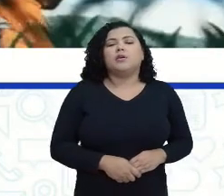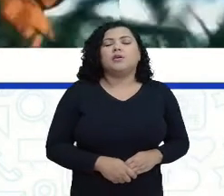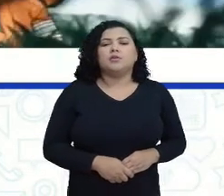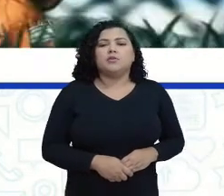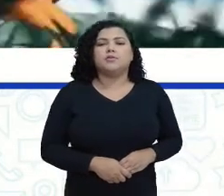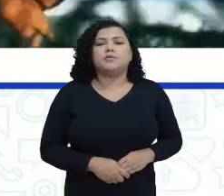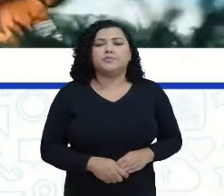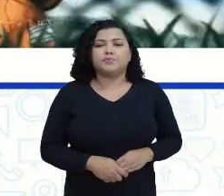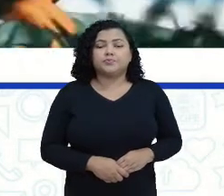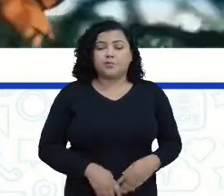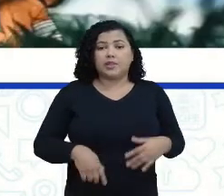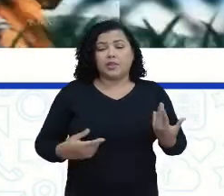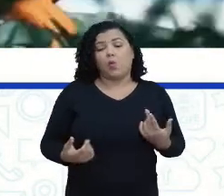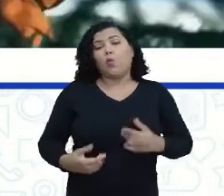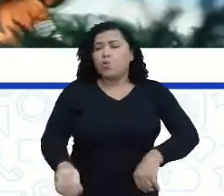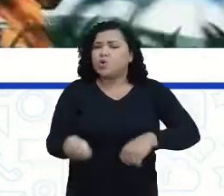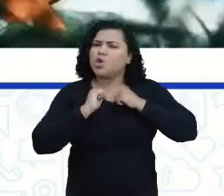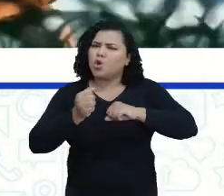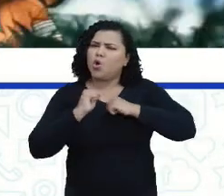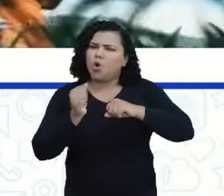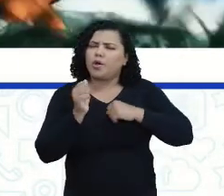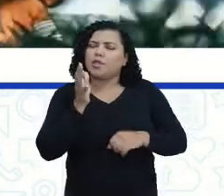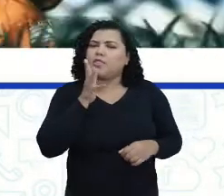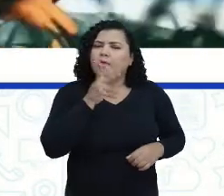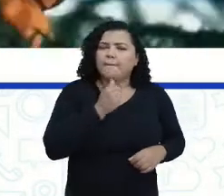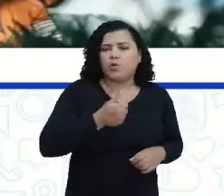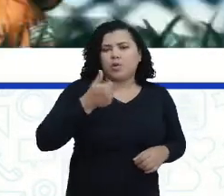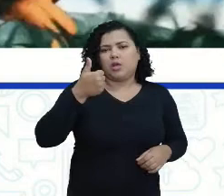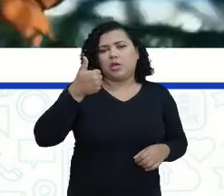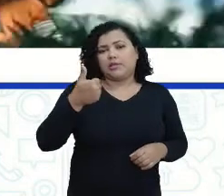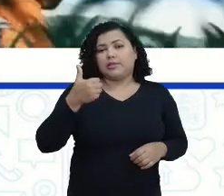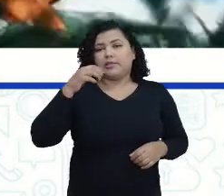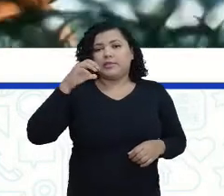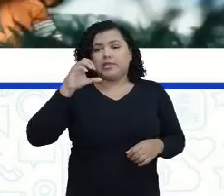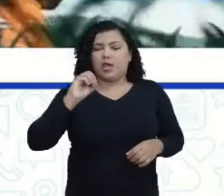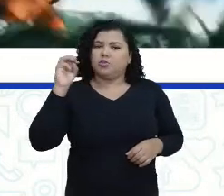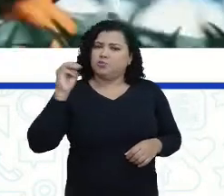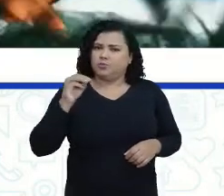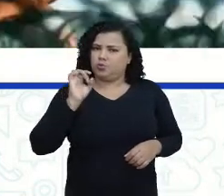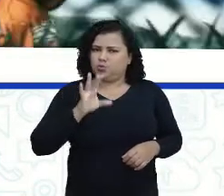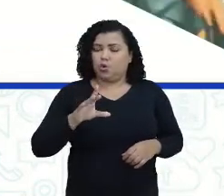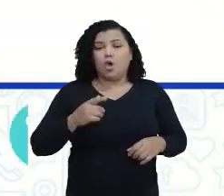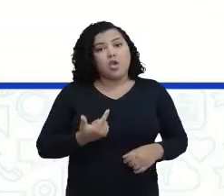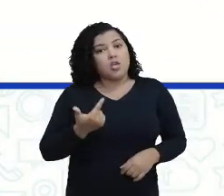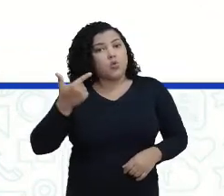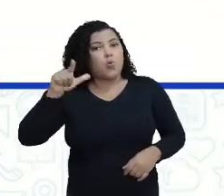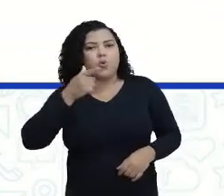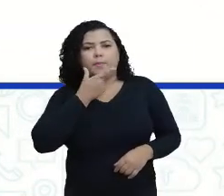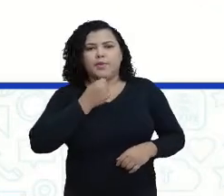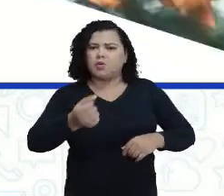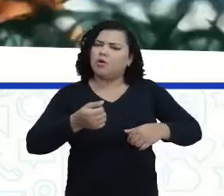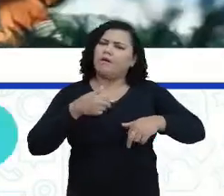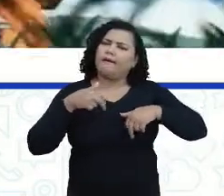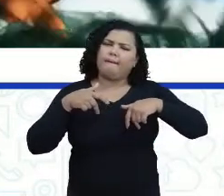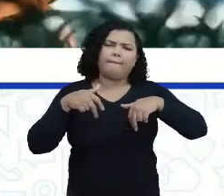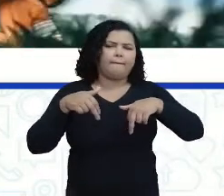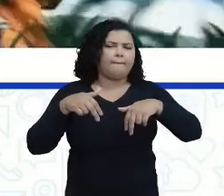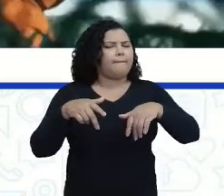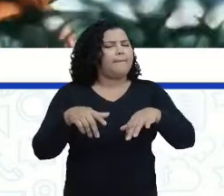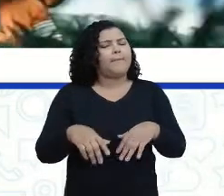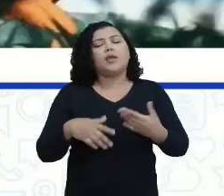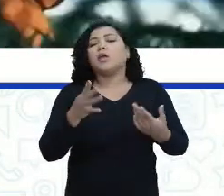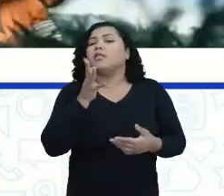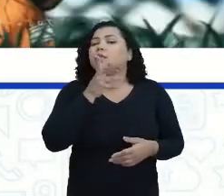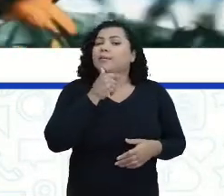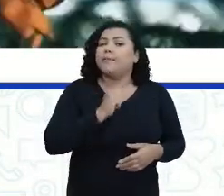km, e um está gastando 30 minutos porque está caminhando e o outro está gastando 10 minutos porque está correndo. Então vamos analisar